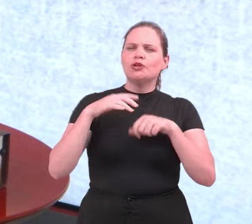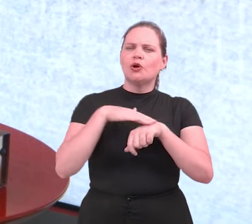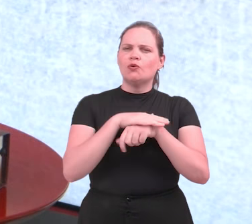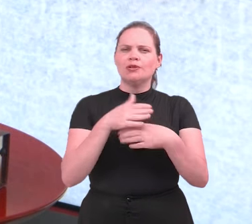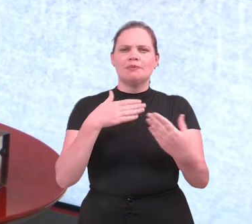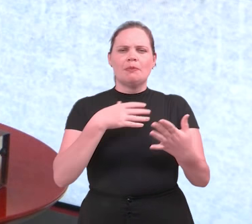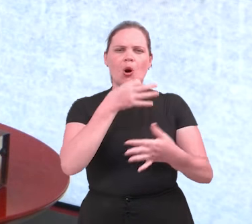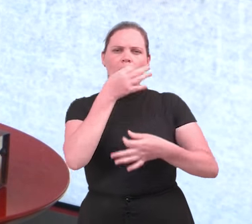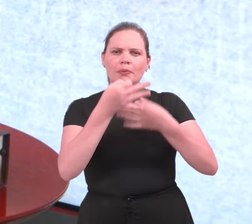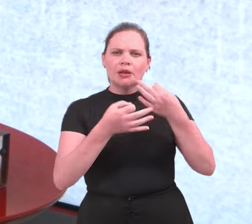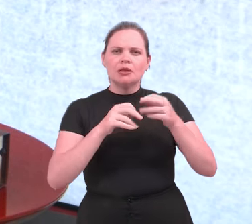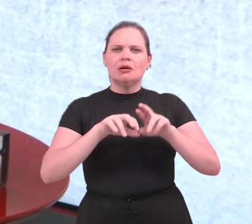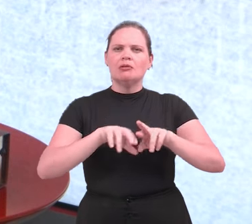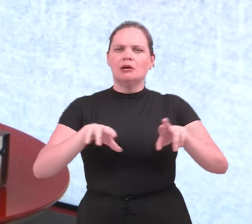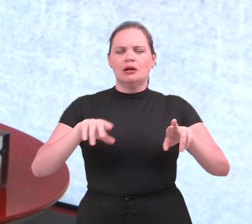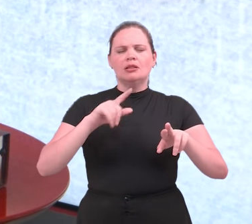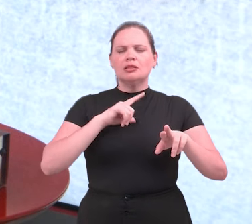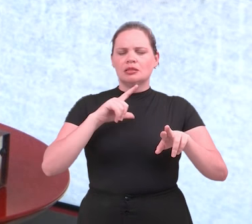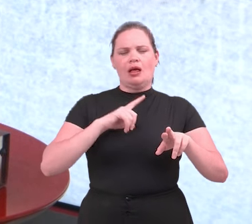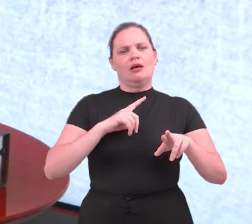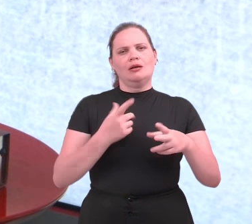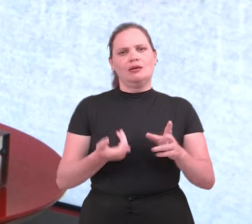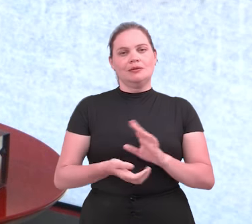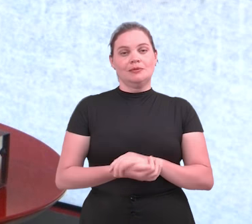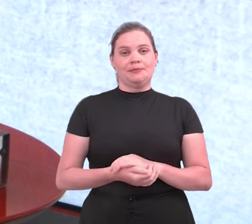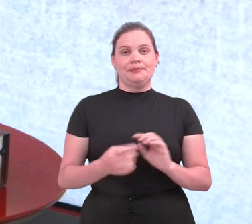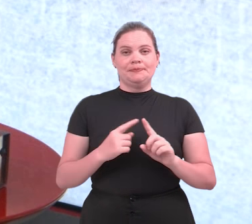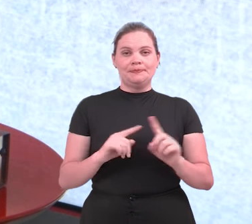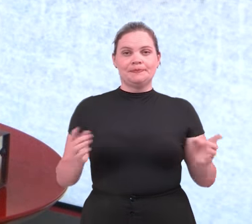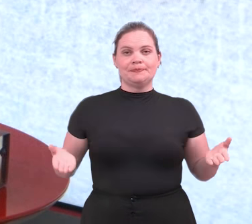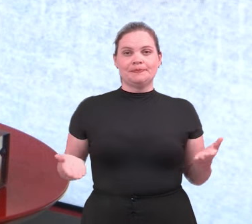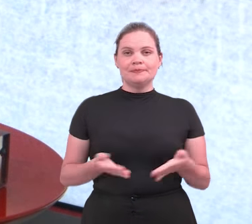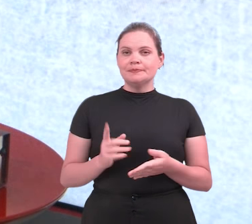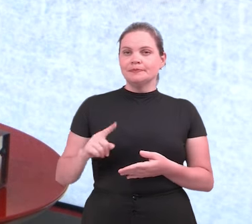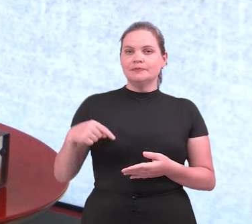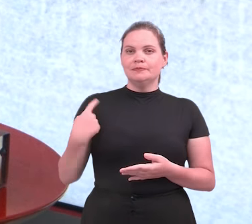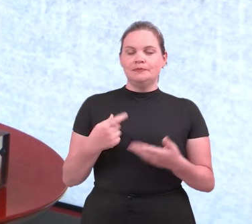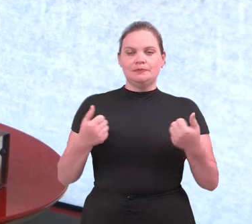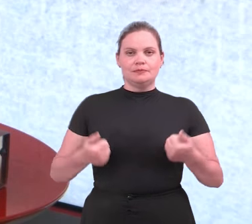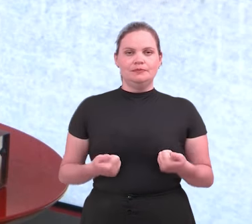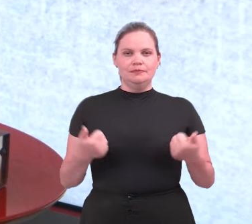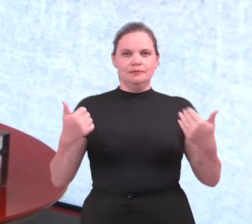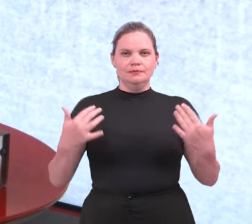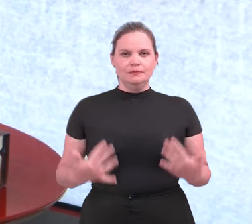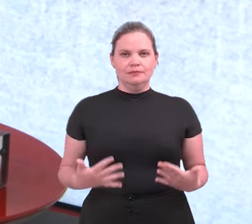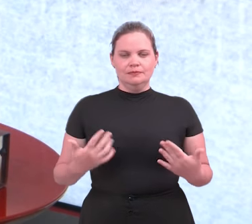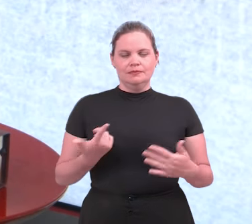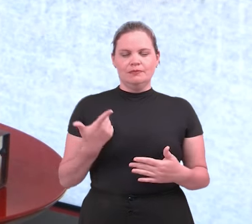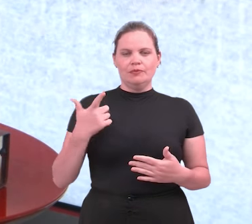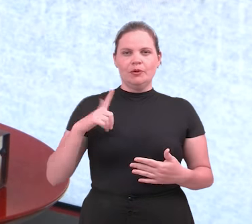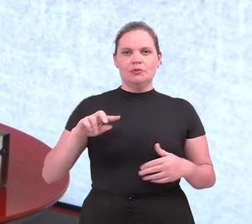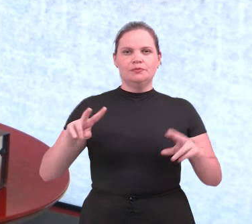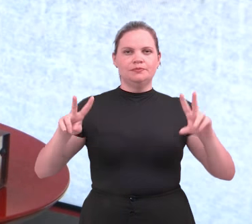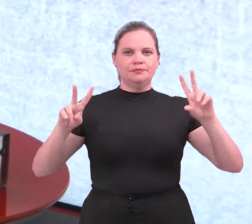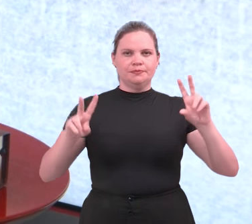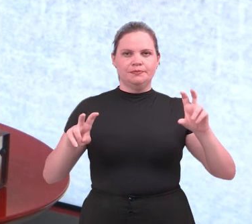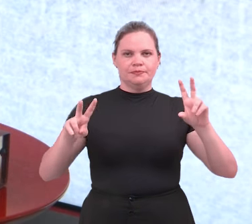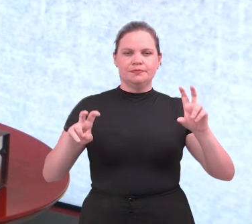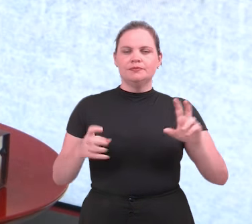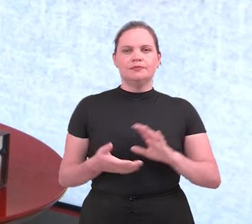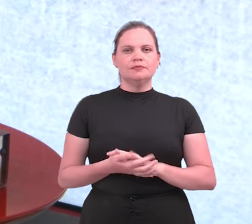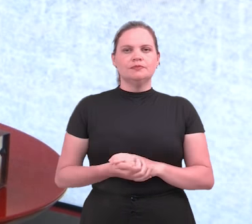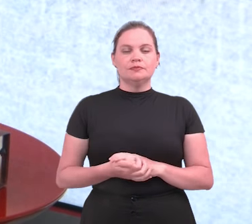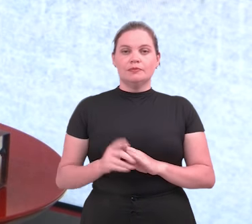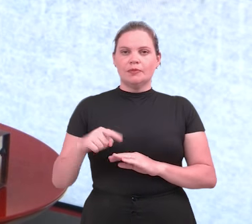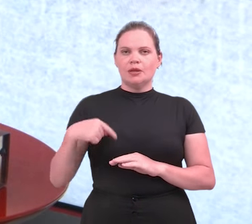mundo conhece pelo menos alguma coisa. Mas então, hoje, nós iremos falar sobre mais um aspecto de doutrina básica da Bíblia. E